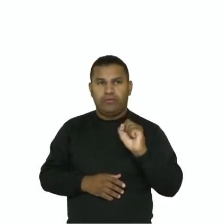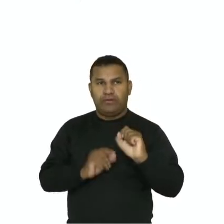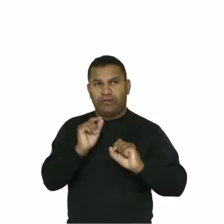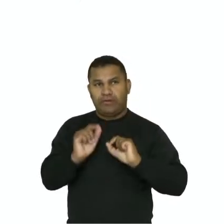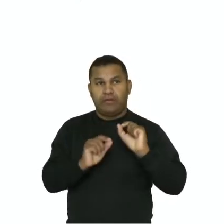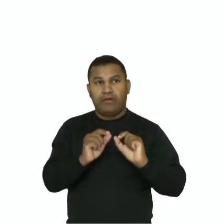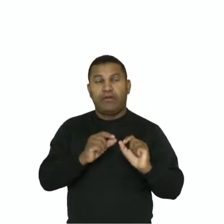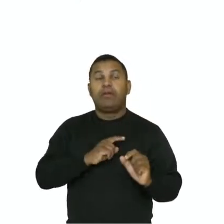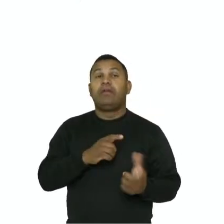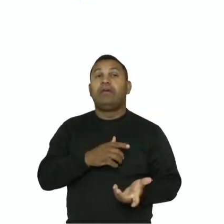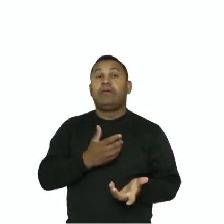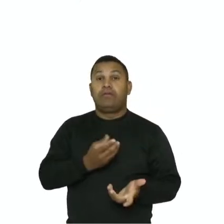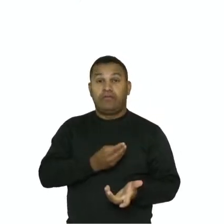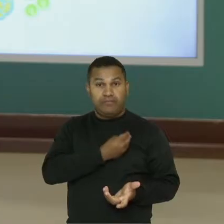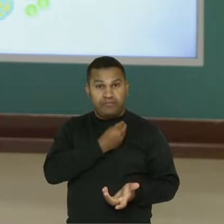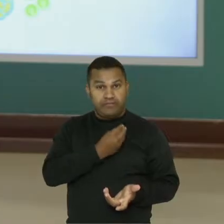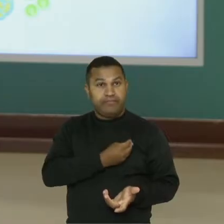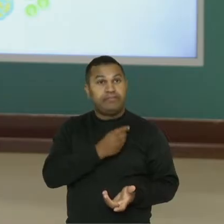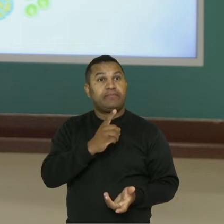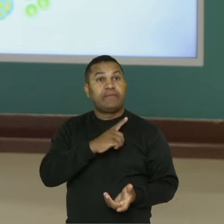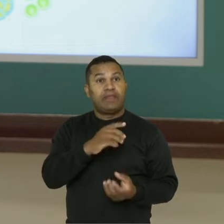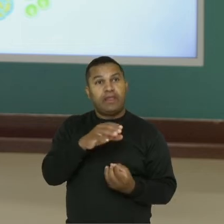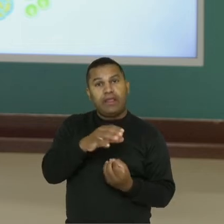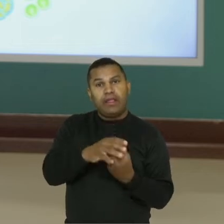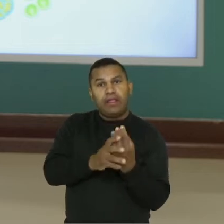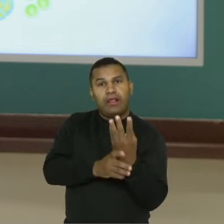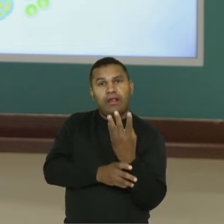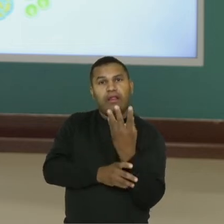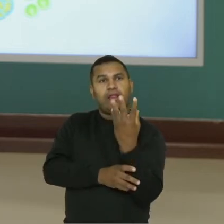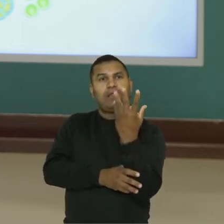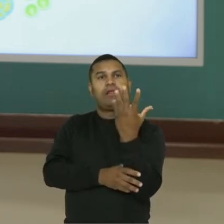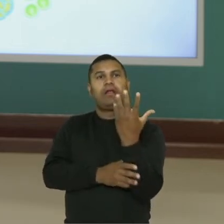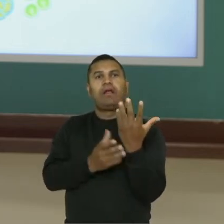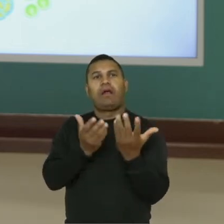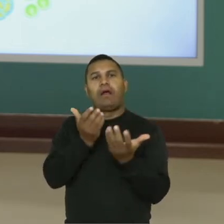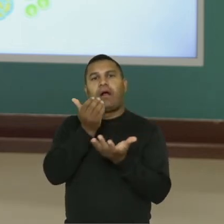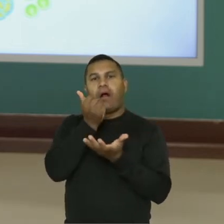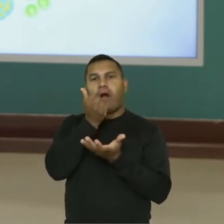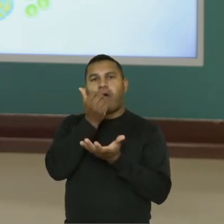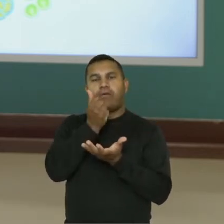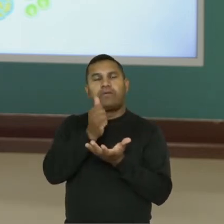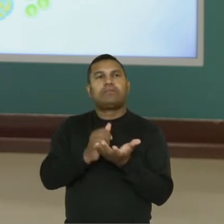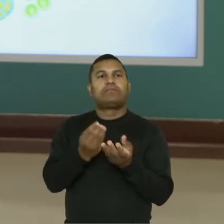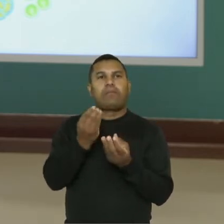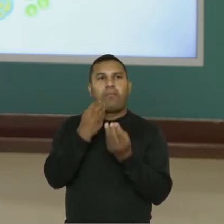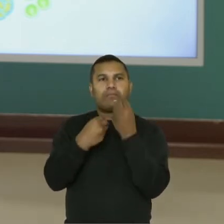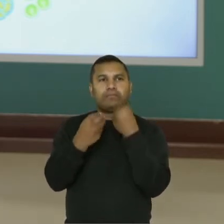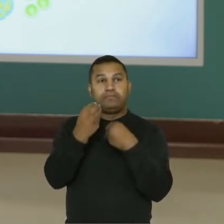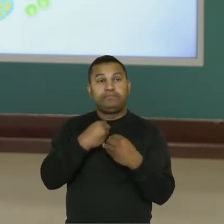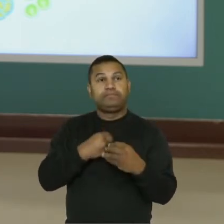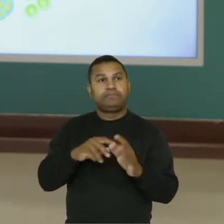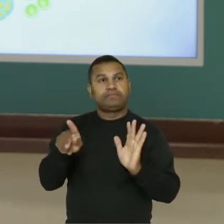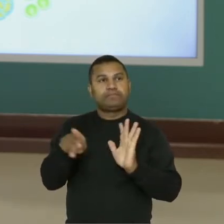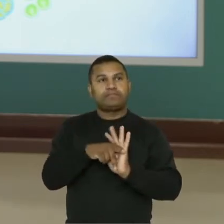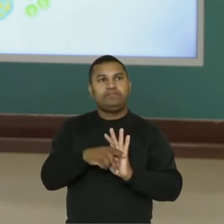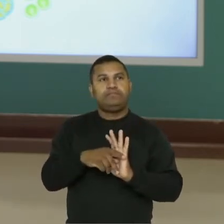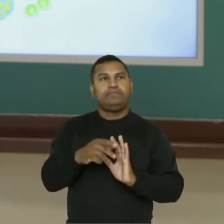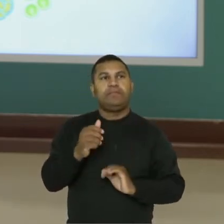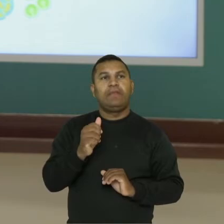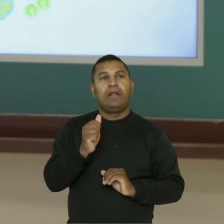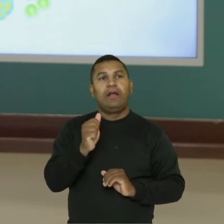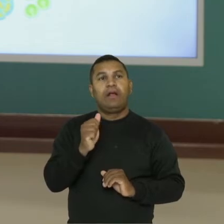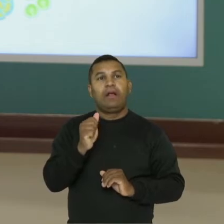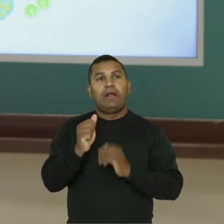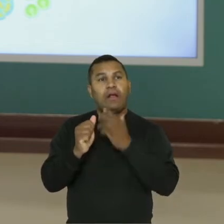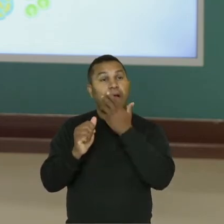seres autotróficos ou autótrofos, tá? Esses organismos são a base da cadeia alimentar e são representados geralmente